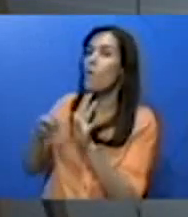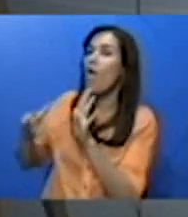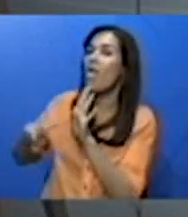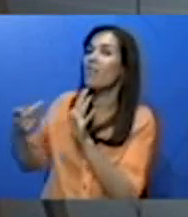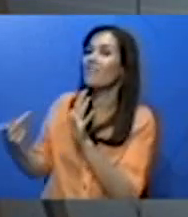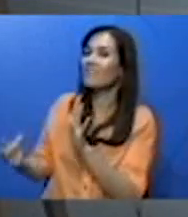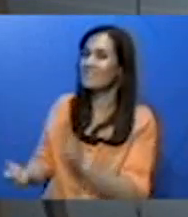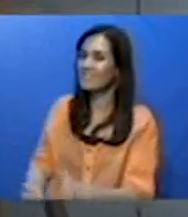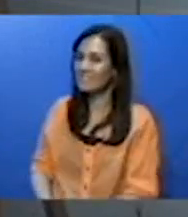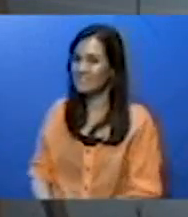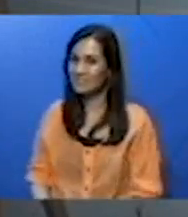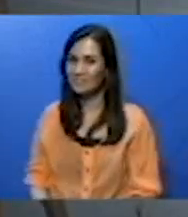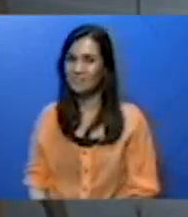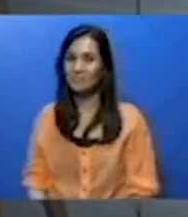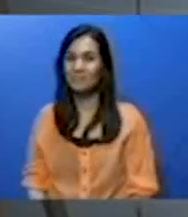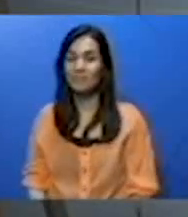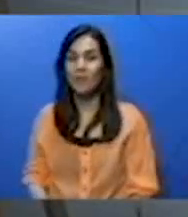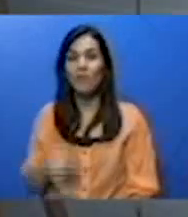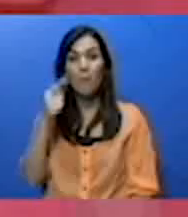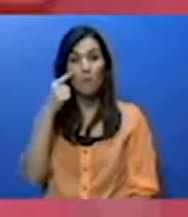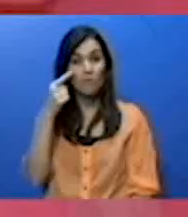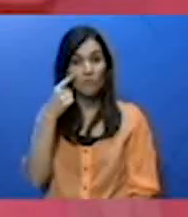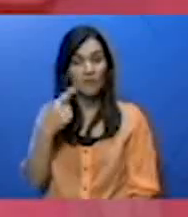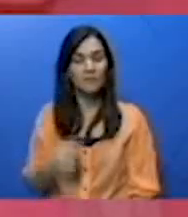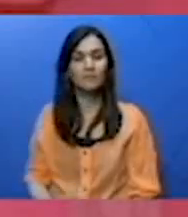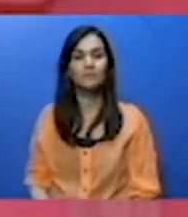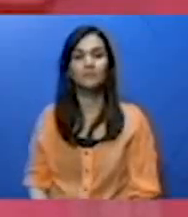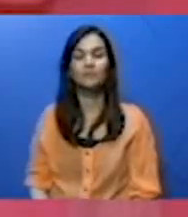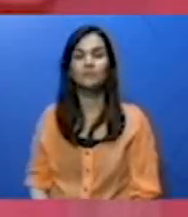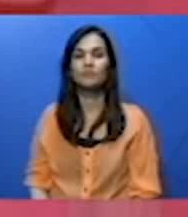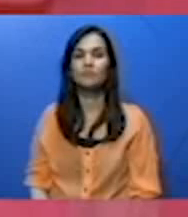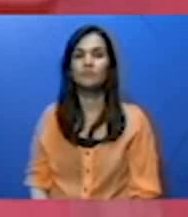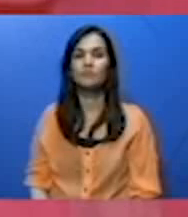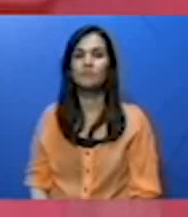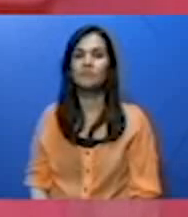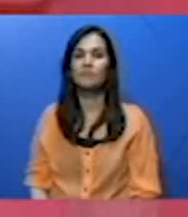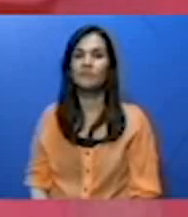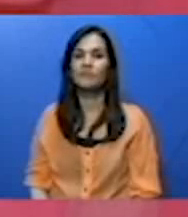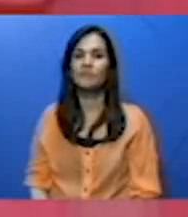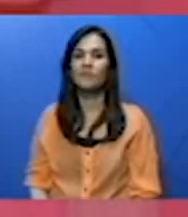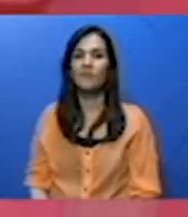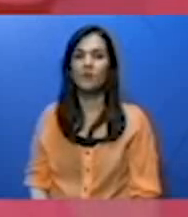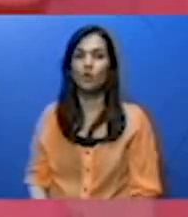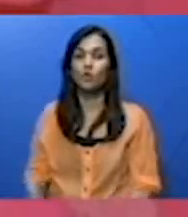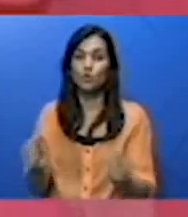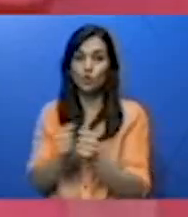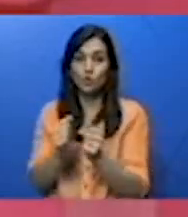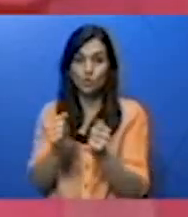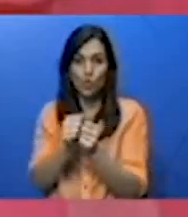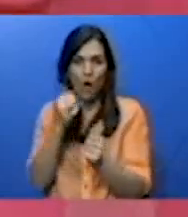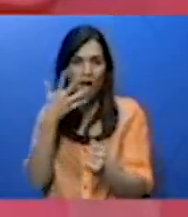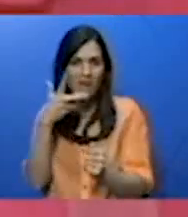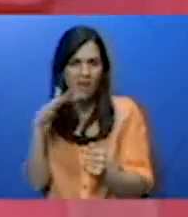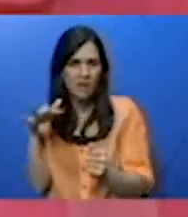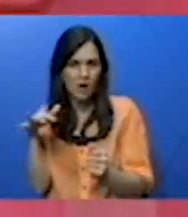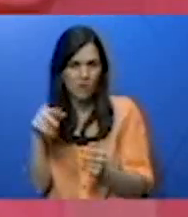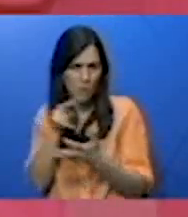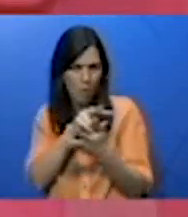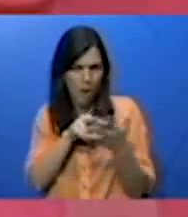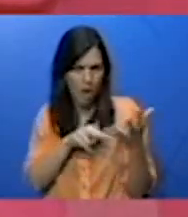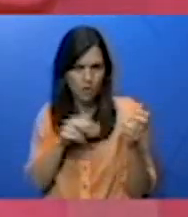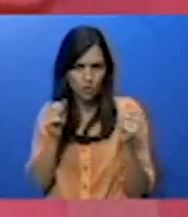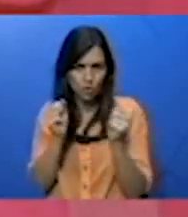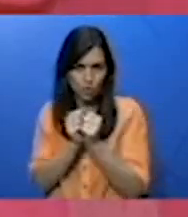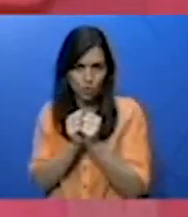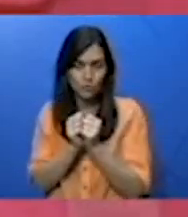Ai, também gostei muito. Vamos ler junto, eu e você, Clarinha, e mais as crianças do terceiro ano? Ai, vamos então lá, vamos gente. Ler em casa aí, crianças. Vamos